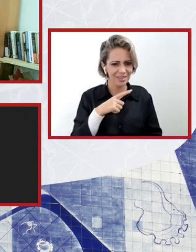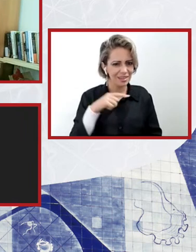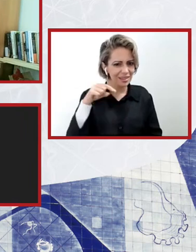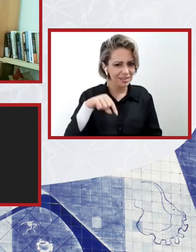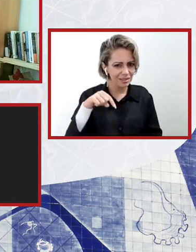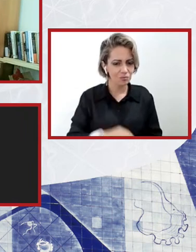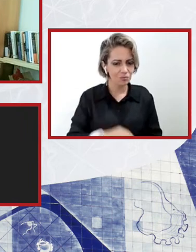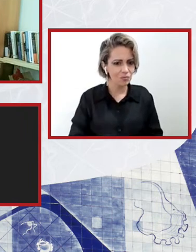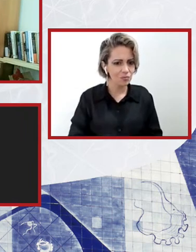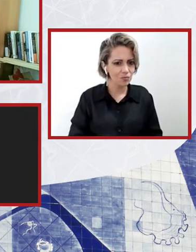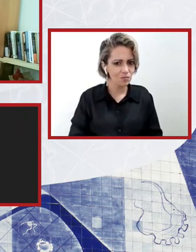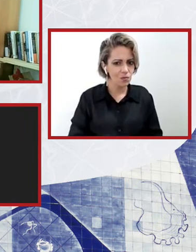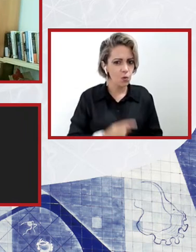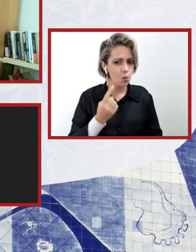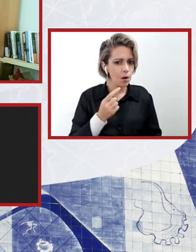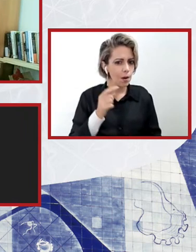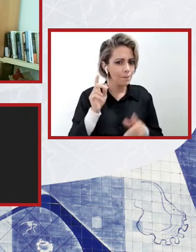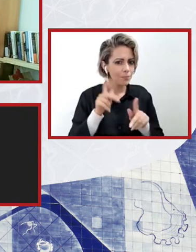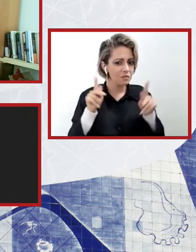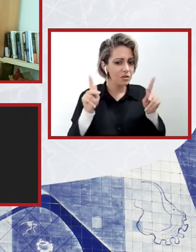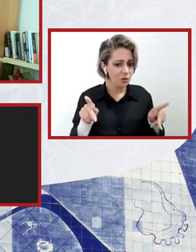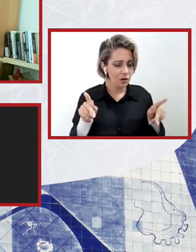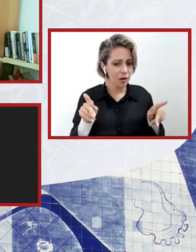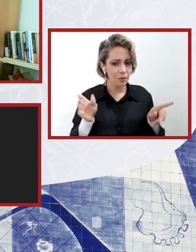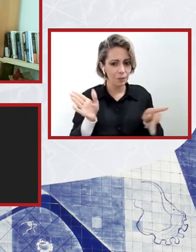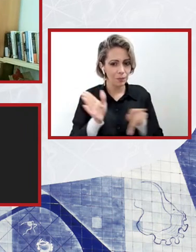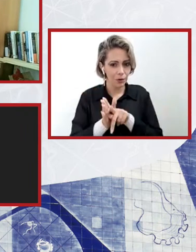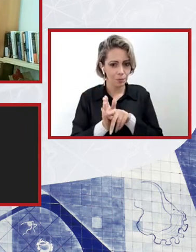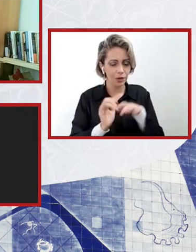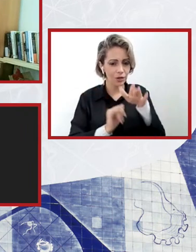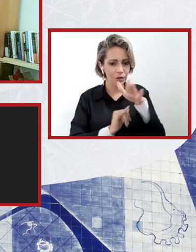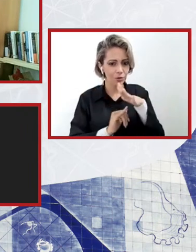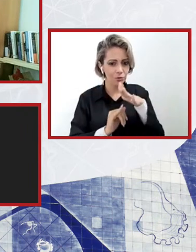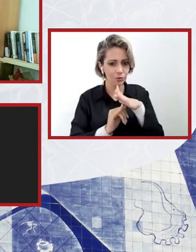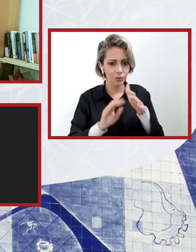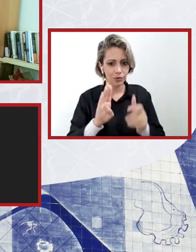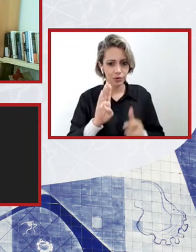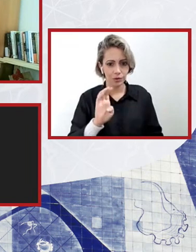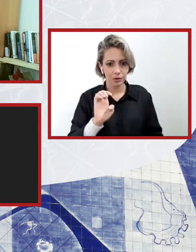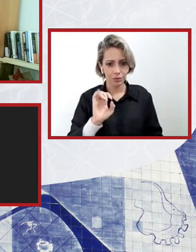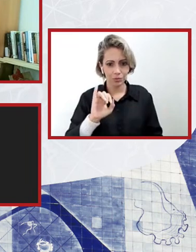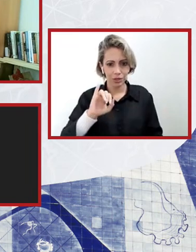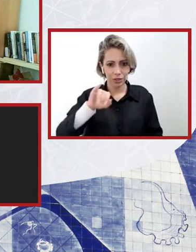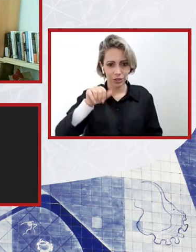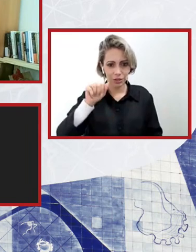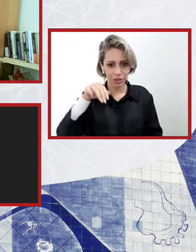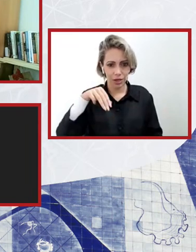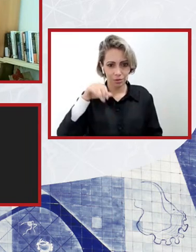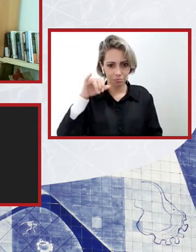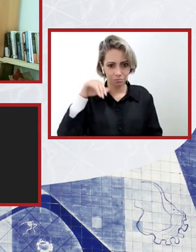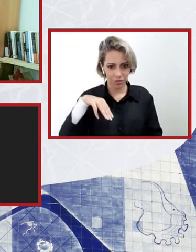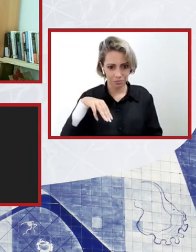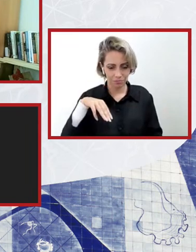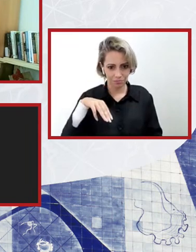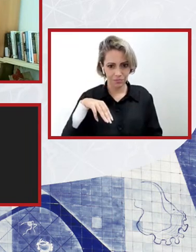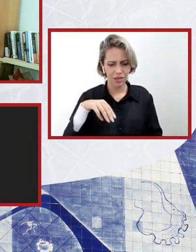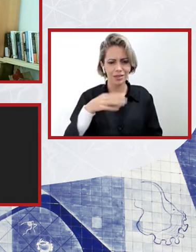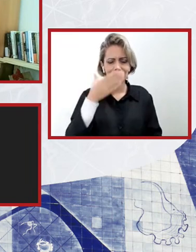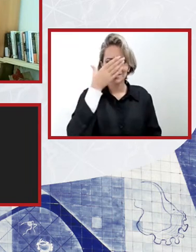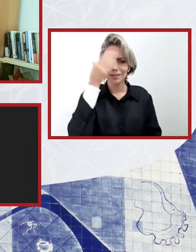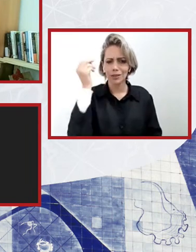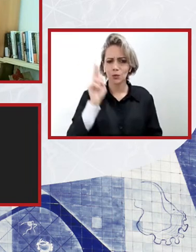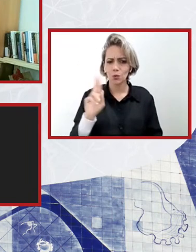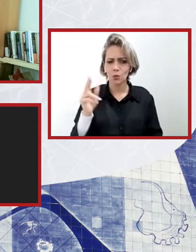justamente com uma professora do Benjamin Constant, que infelizmente eu esqueci o nome dela, mas ela veio aqui, foi uma sessão